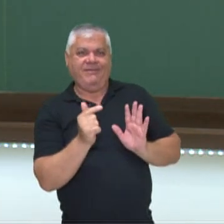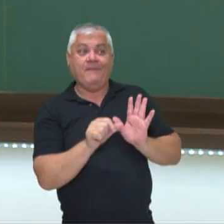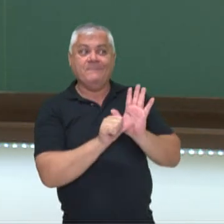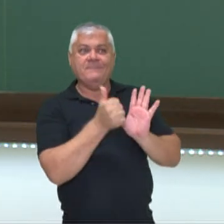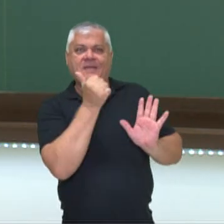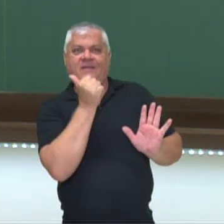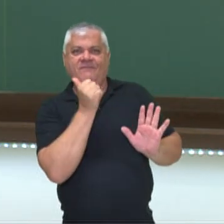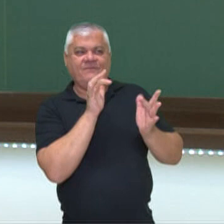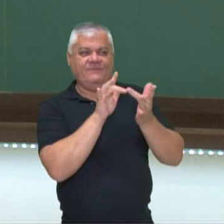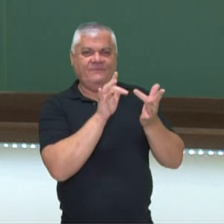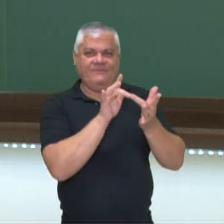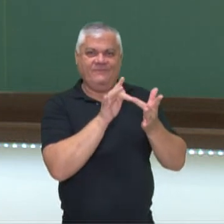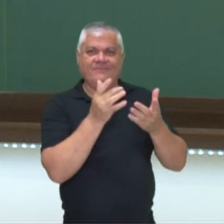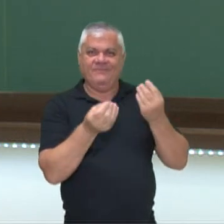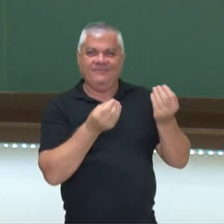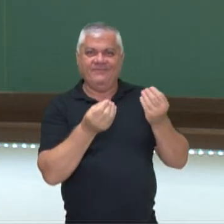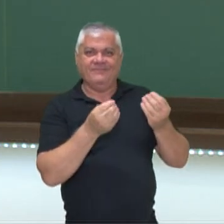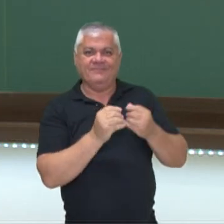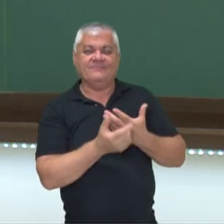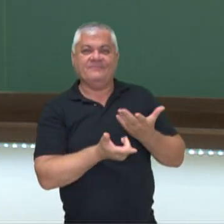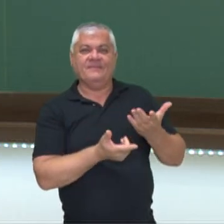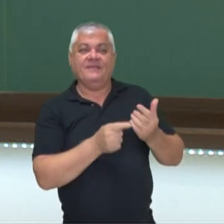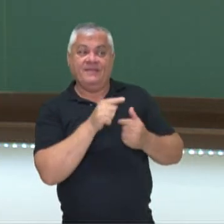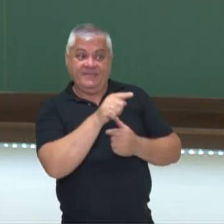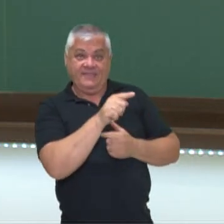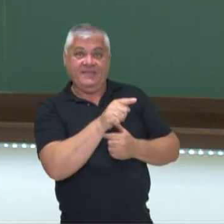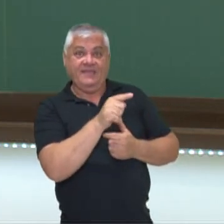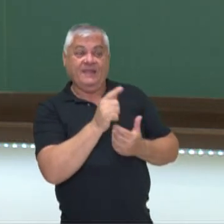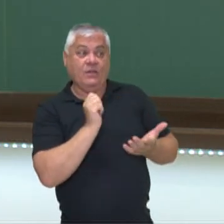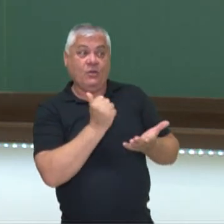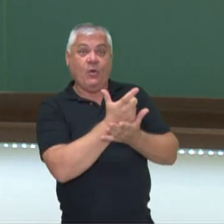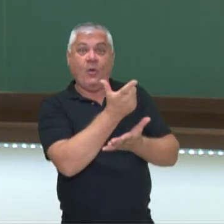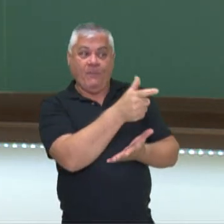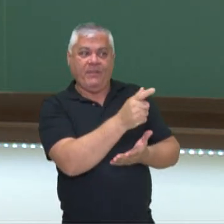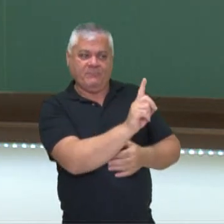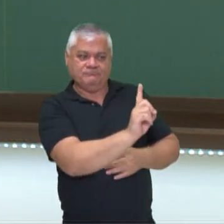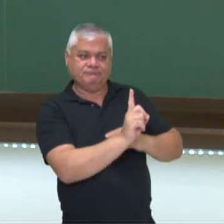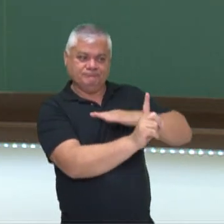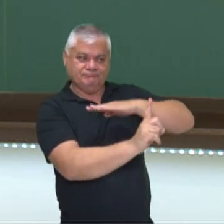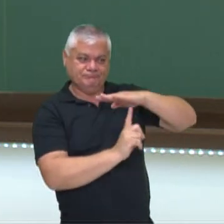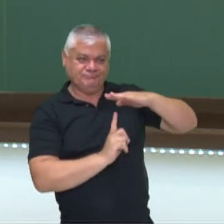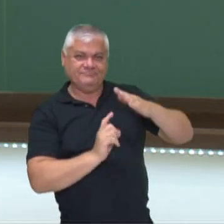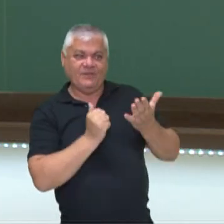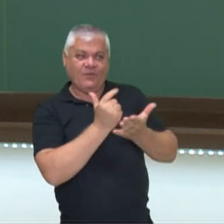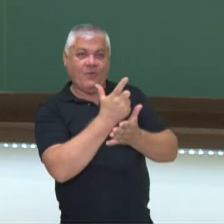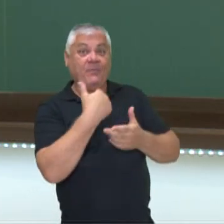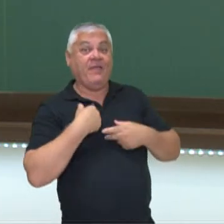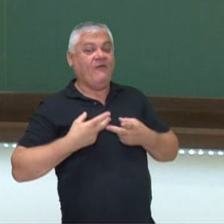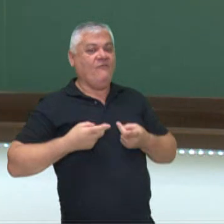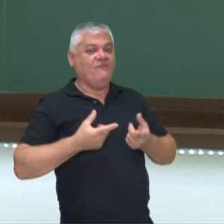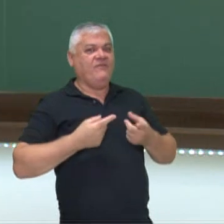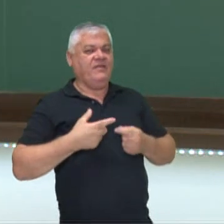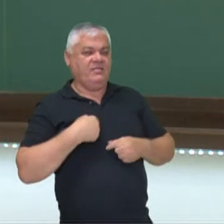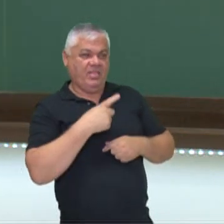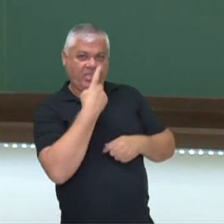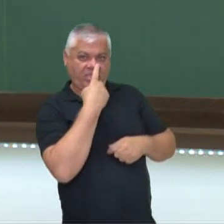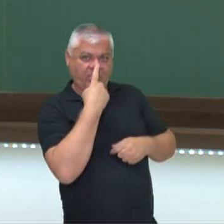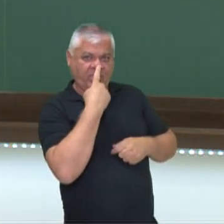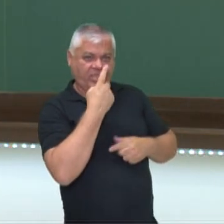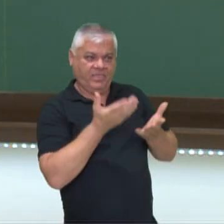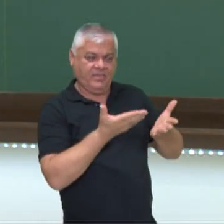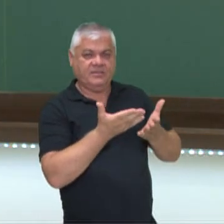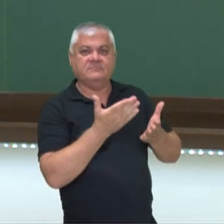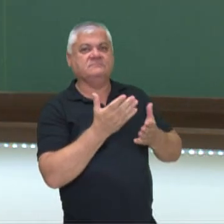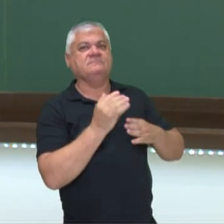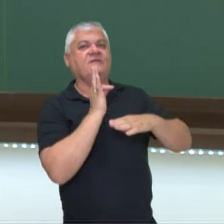teu anunciante, não anunciante, mas com o comprador, certo? O vendedor não tem aquele grau de proximidade,